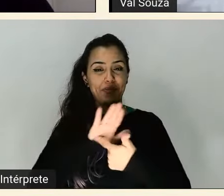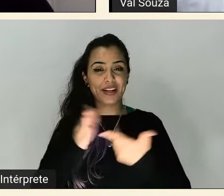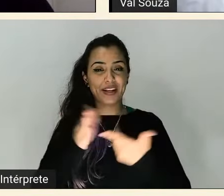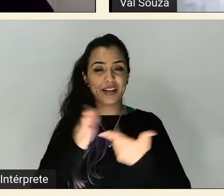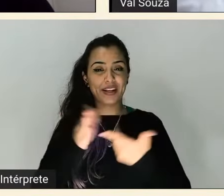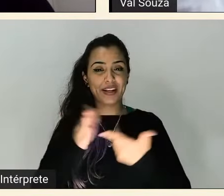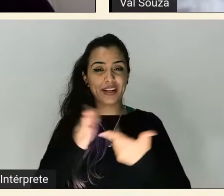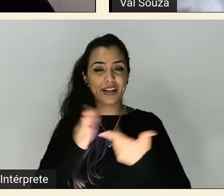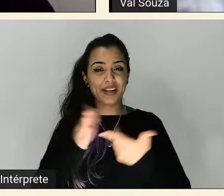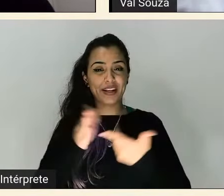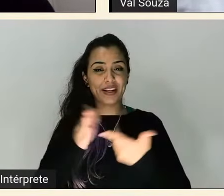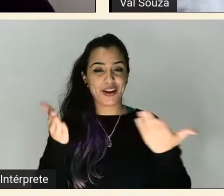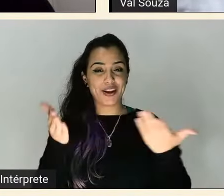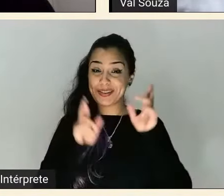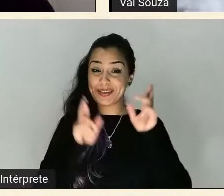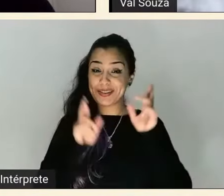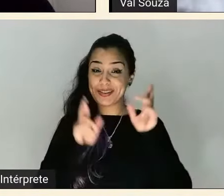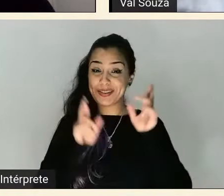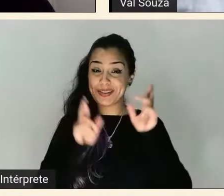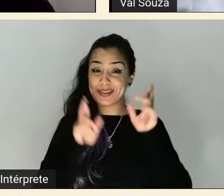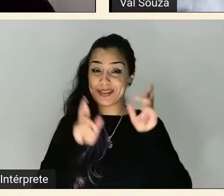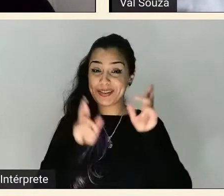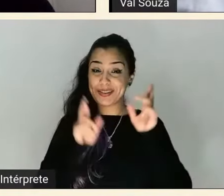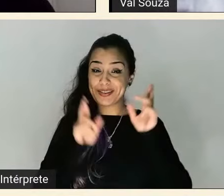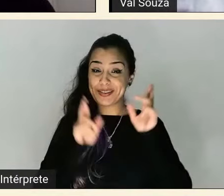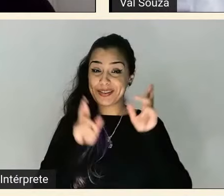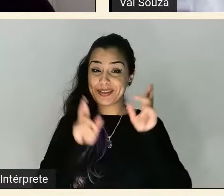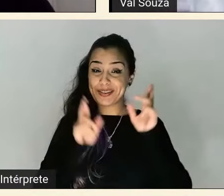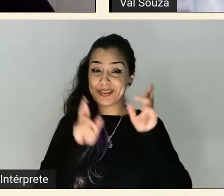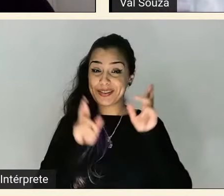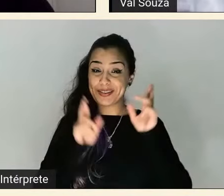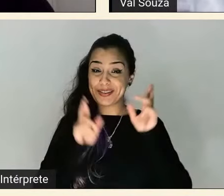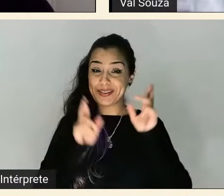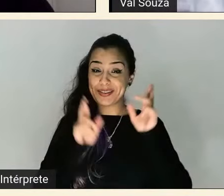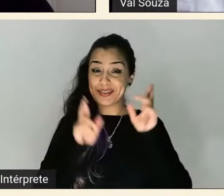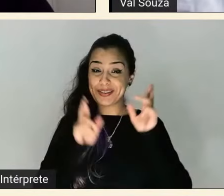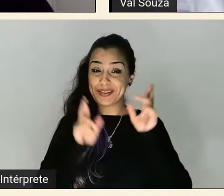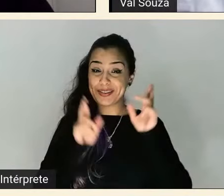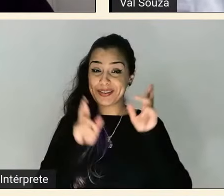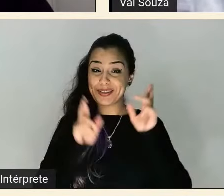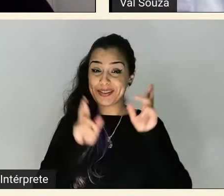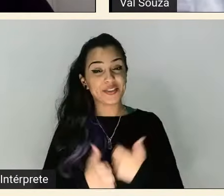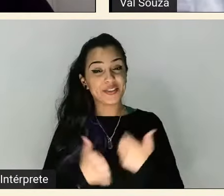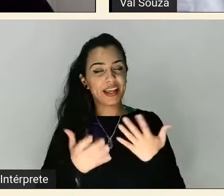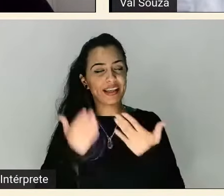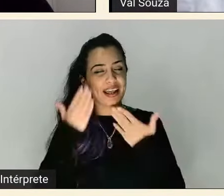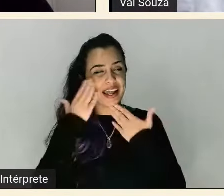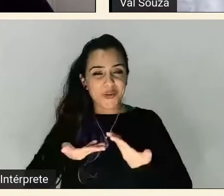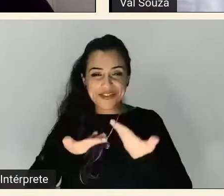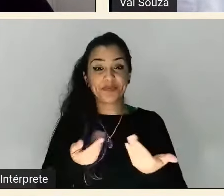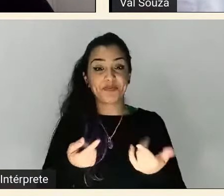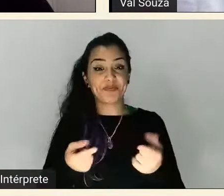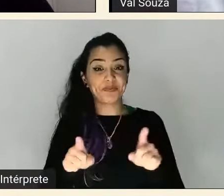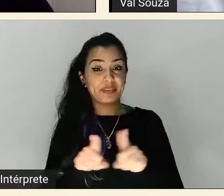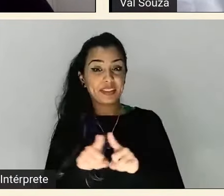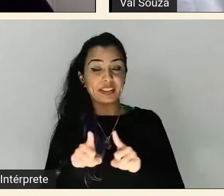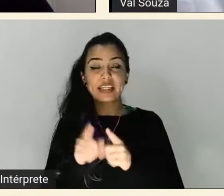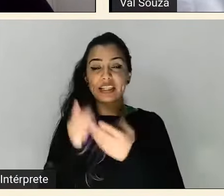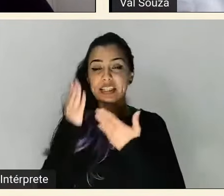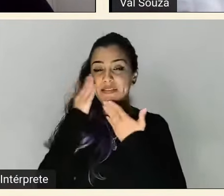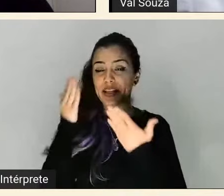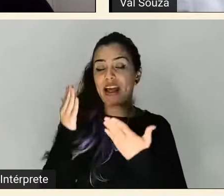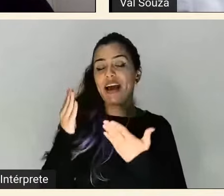acertado. Quero agradecer muito o convite, agradecer a Ana Gonçalves